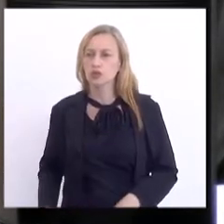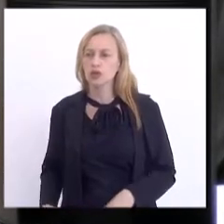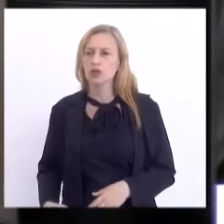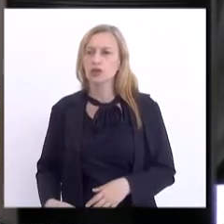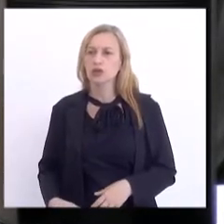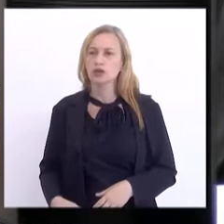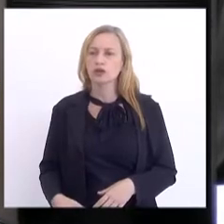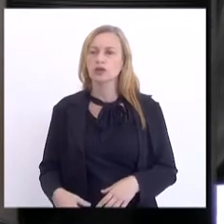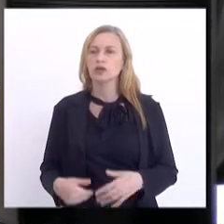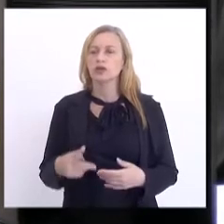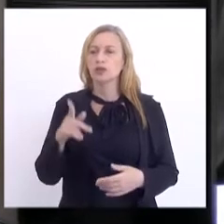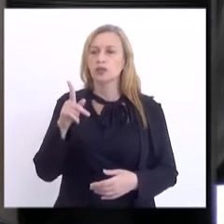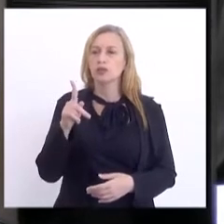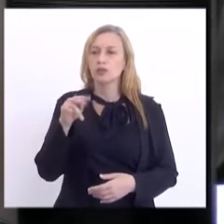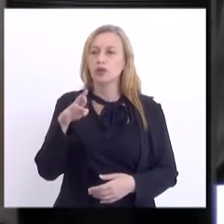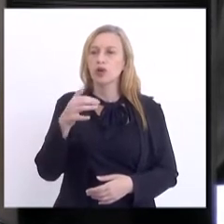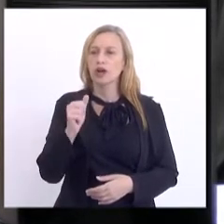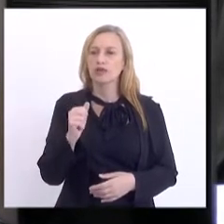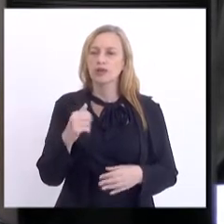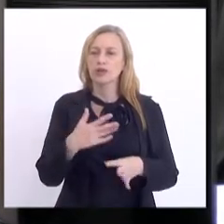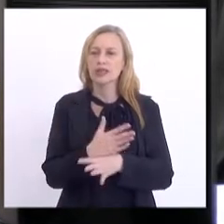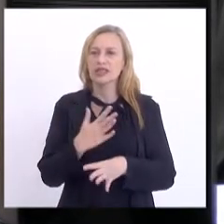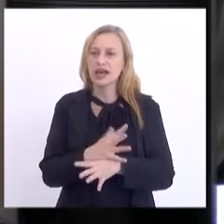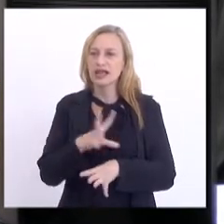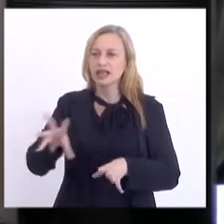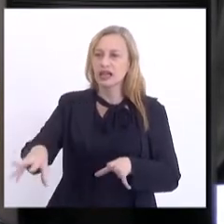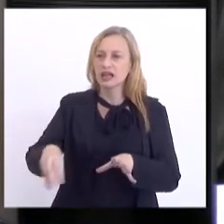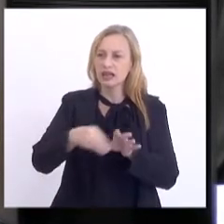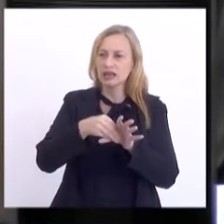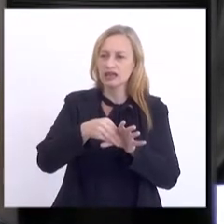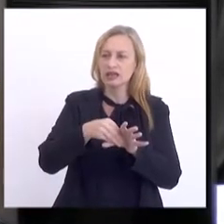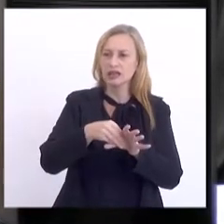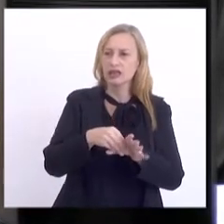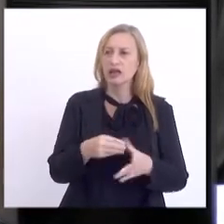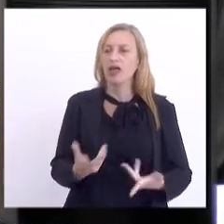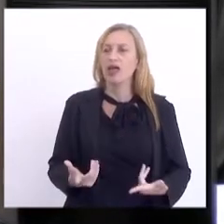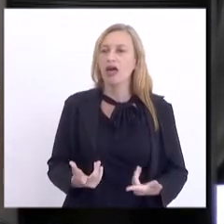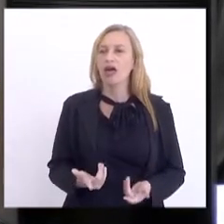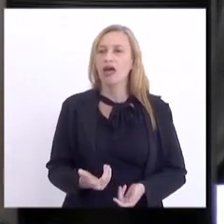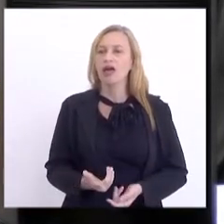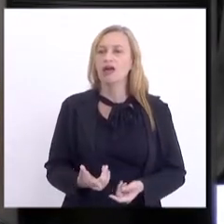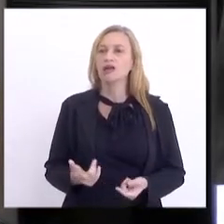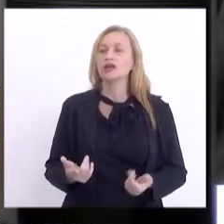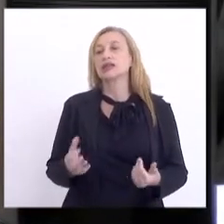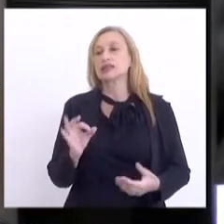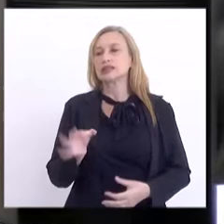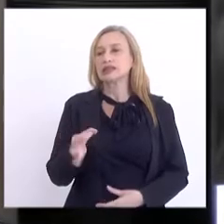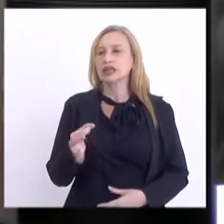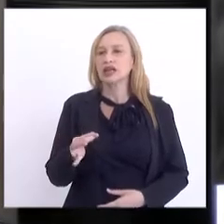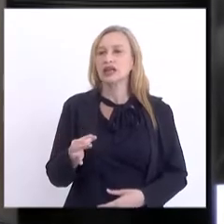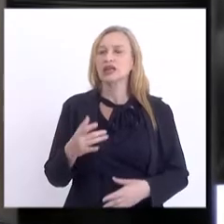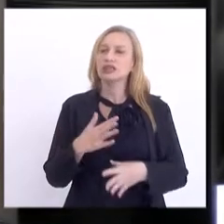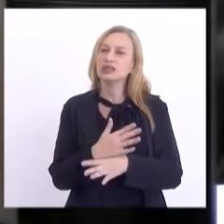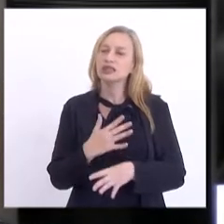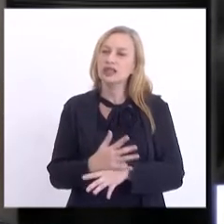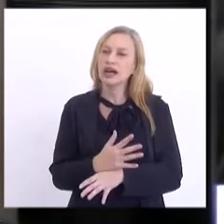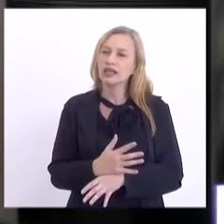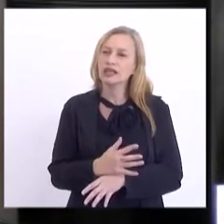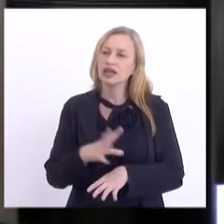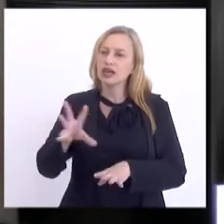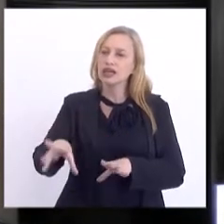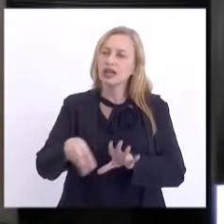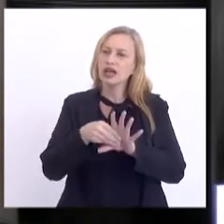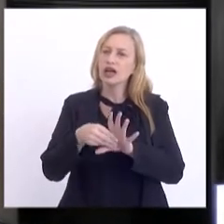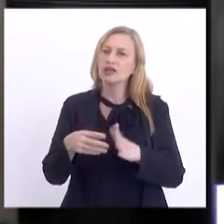inclusive programas como cidade integrada né Ah e por Óbvio o cidade integrada tá